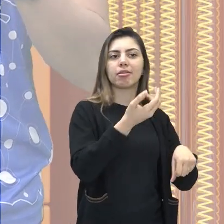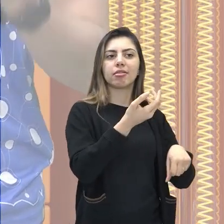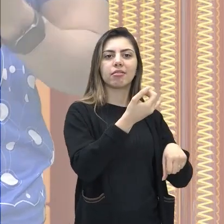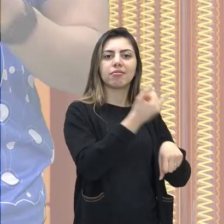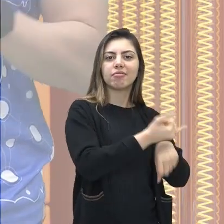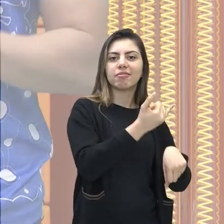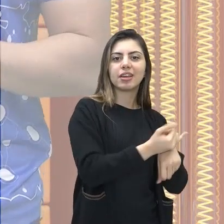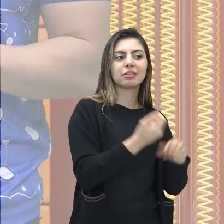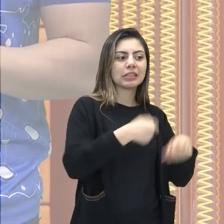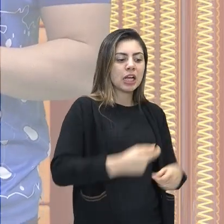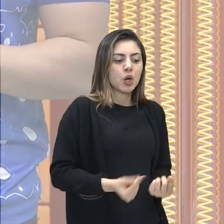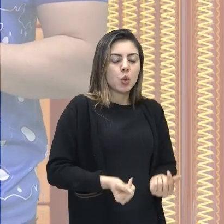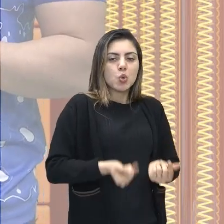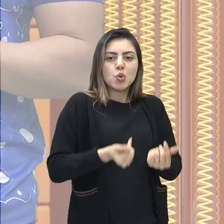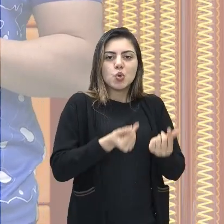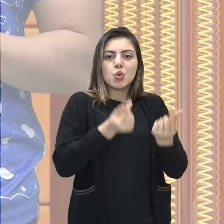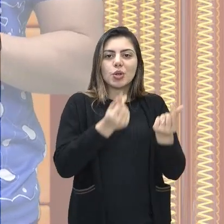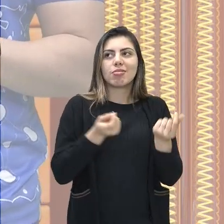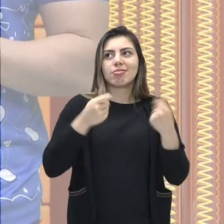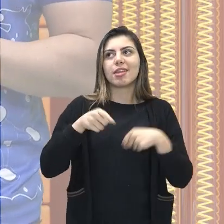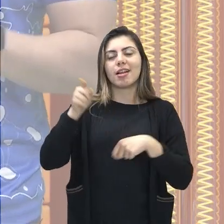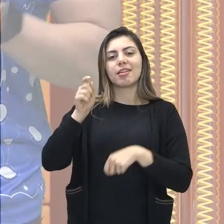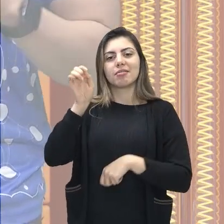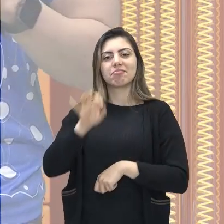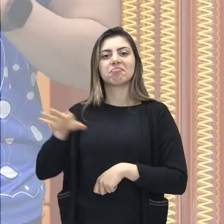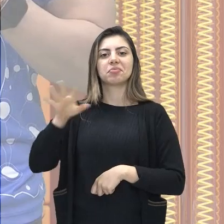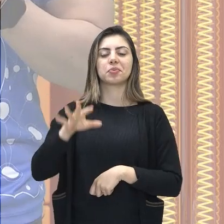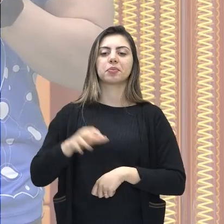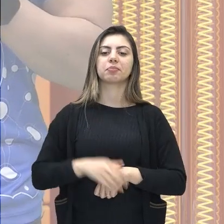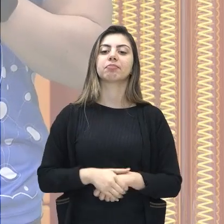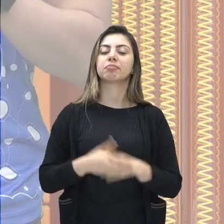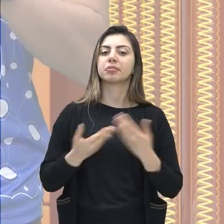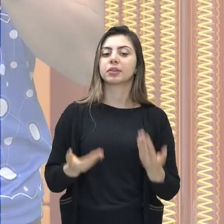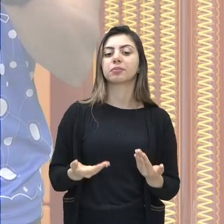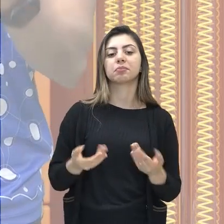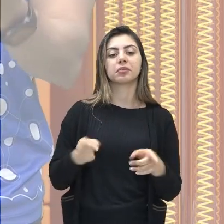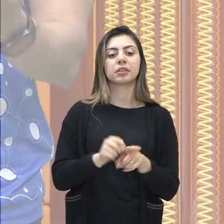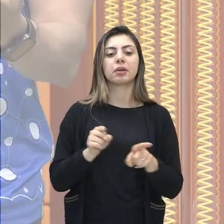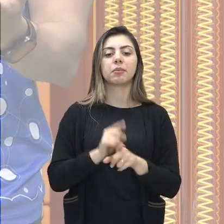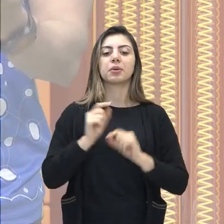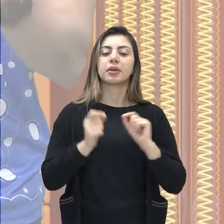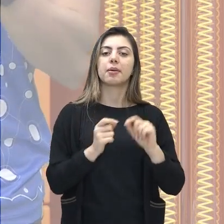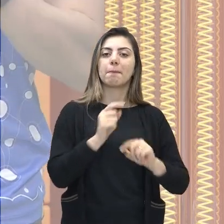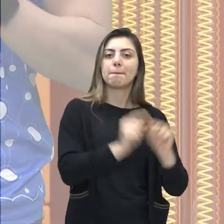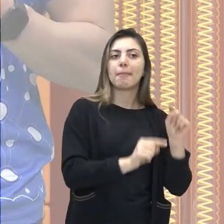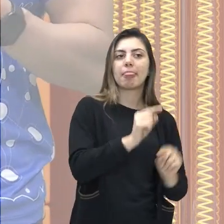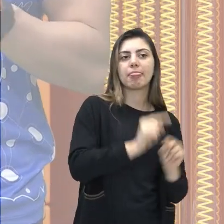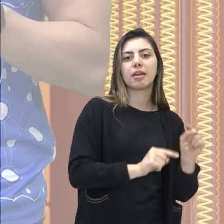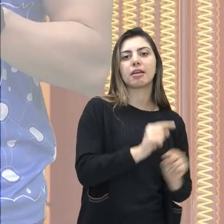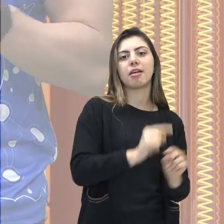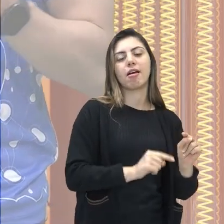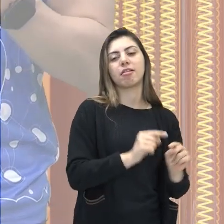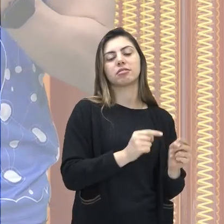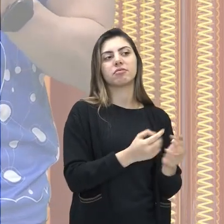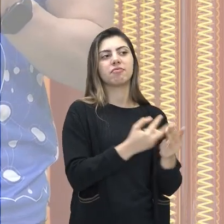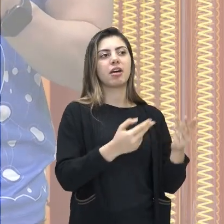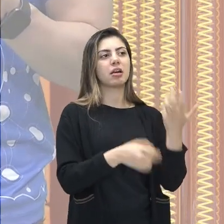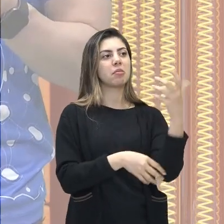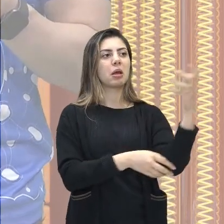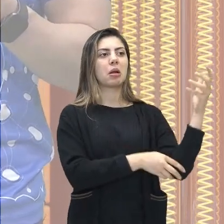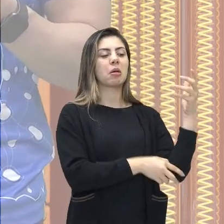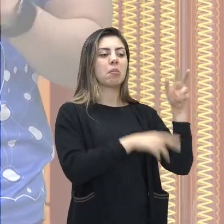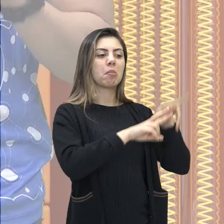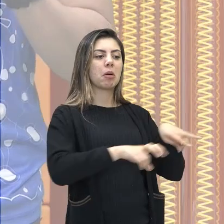dinheiro e garantia a riqueza para esses países, tá? Especiarias, que eram aqueles produtos que eles extraíam normalmente da floresta,